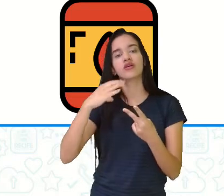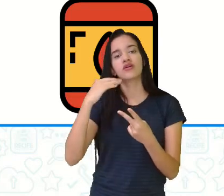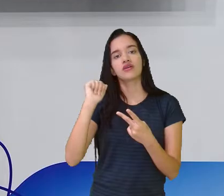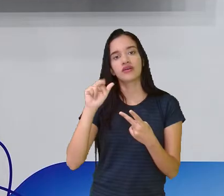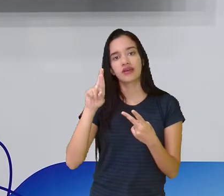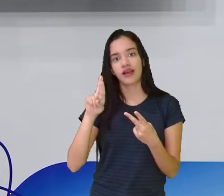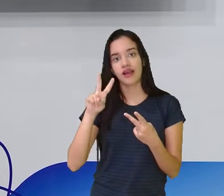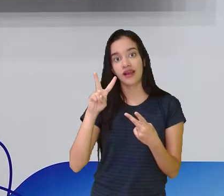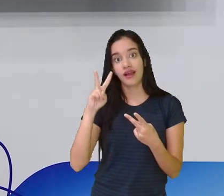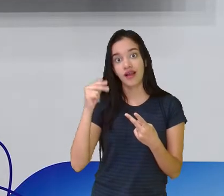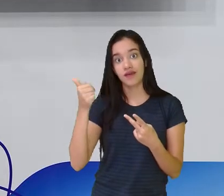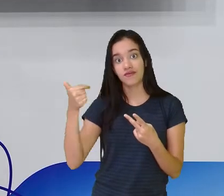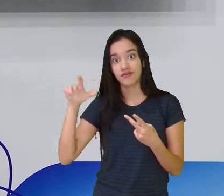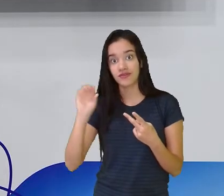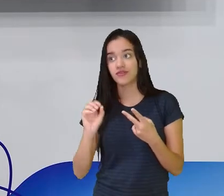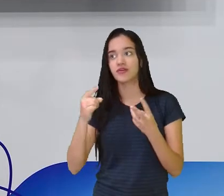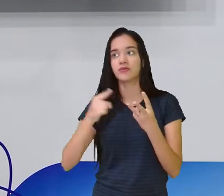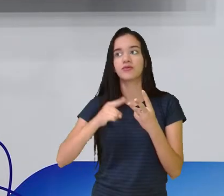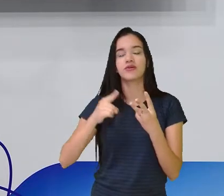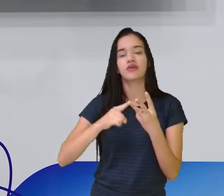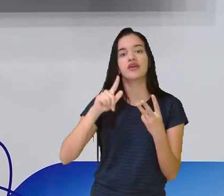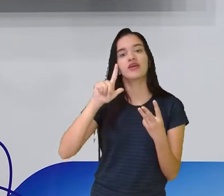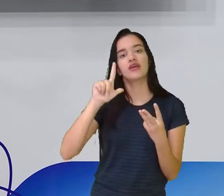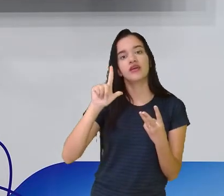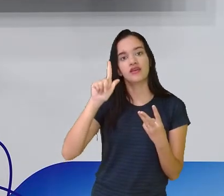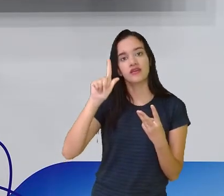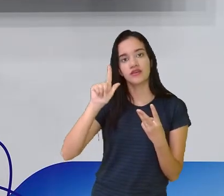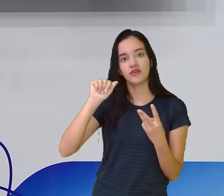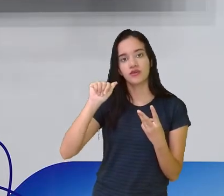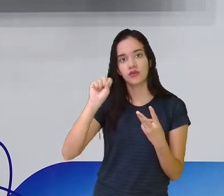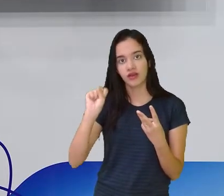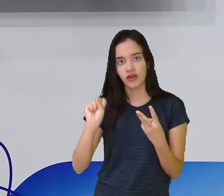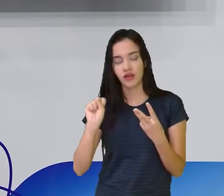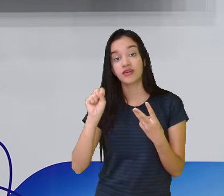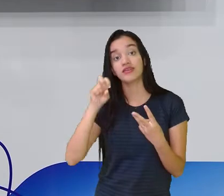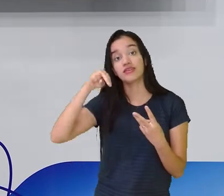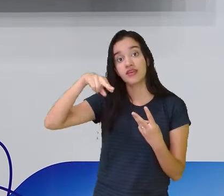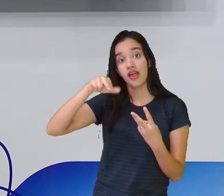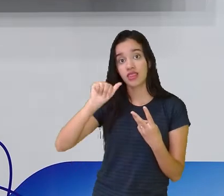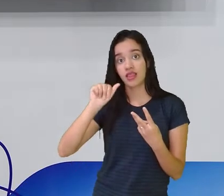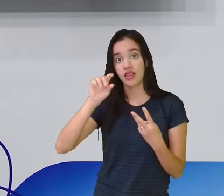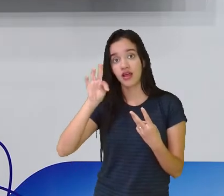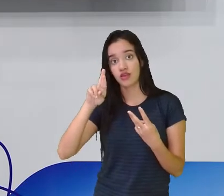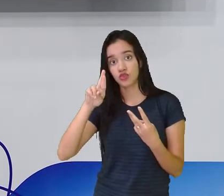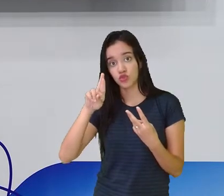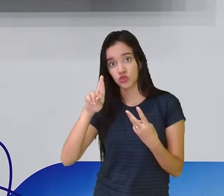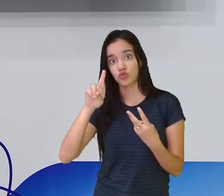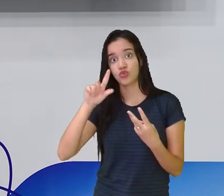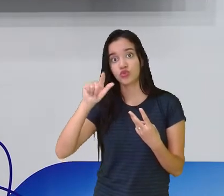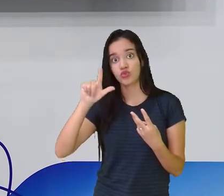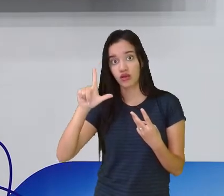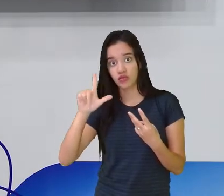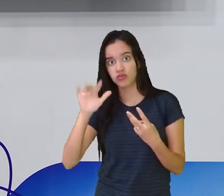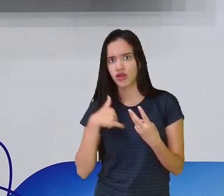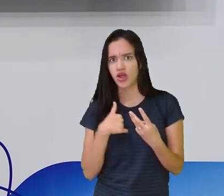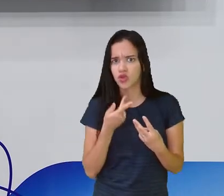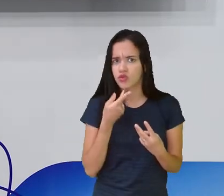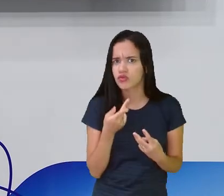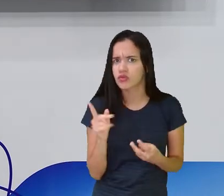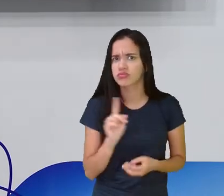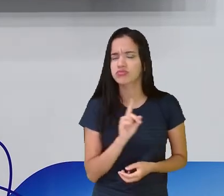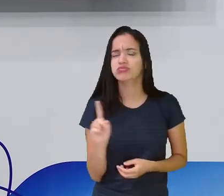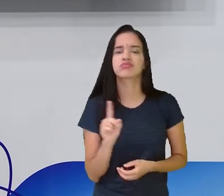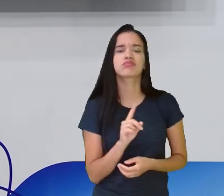natural. Ah, professora Sinara, quer dizer então que no final de semana eu não posso mais fazer meu churrasco? Não é isso que eu